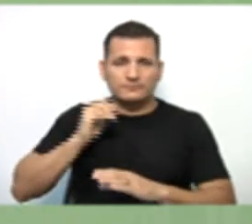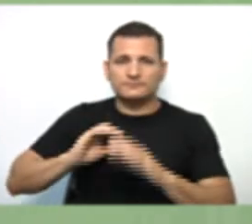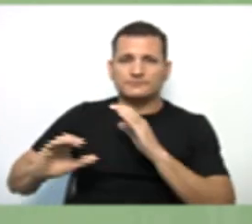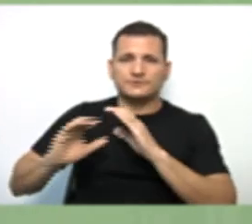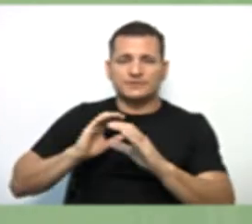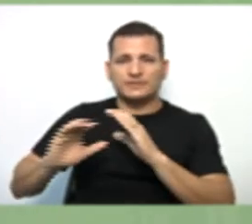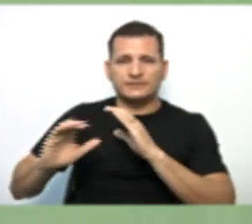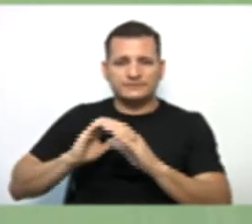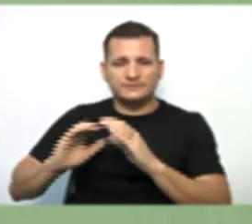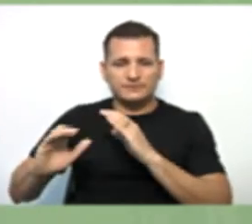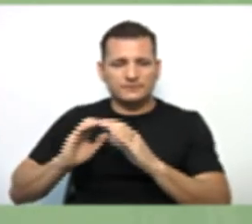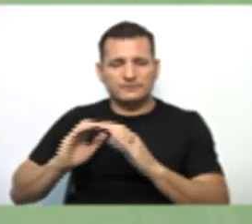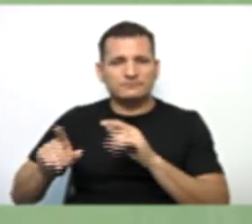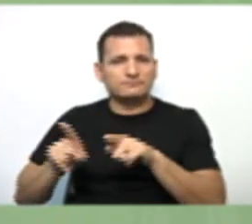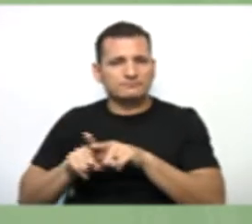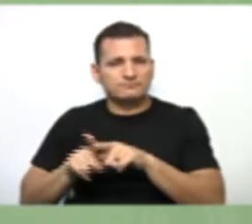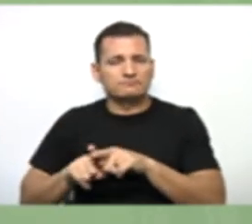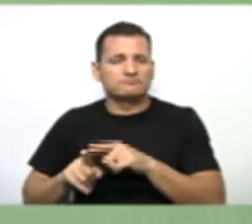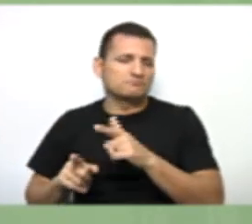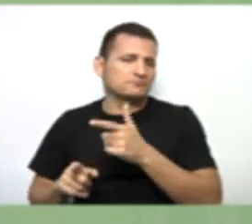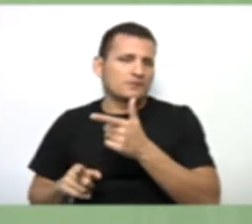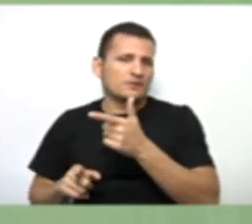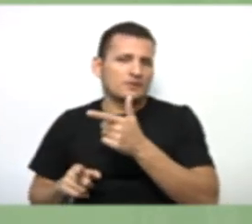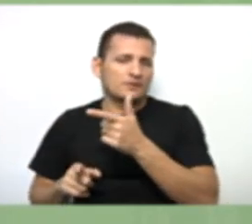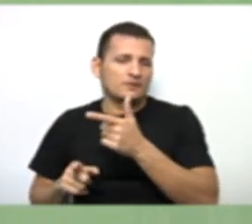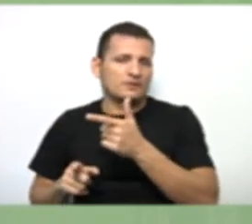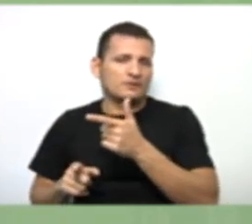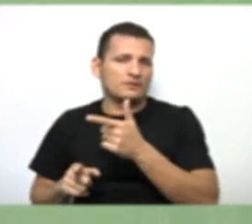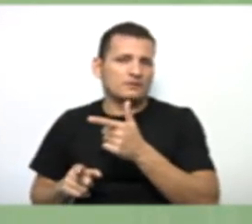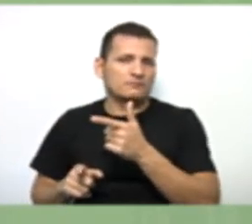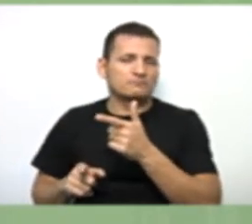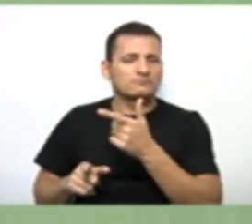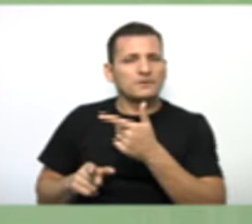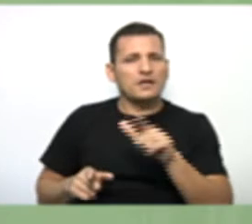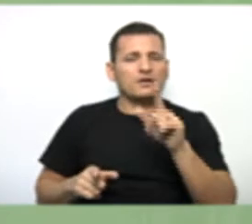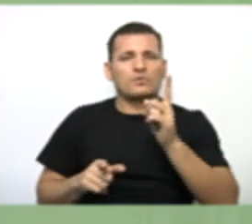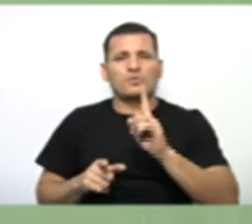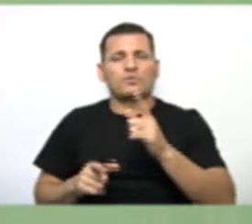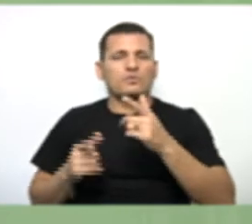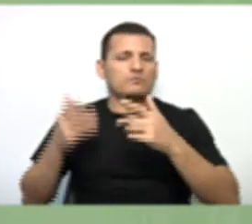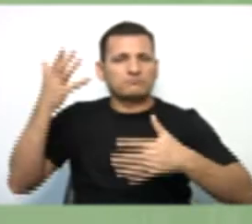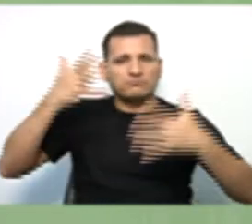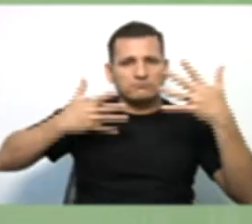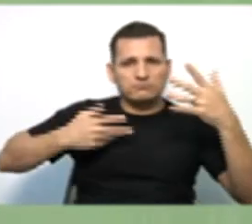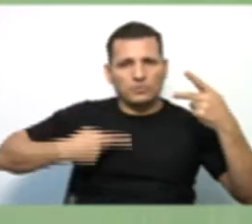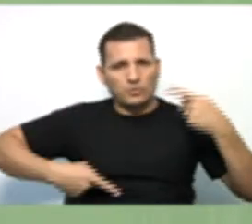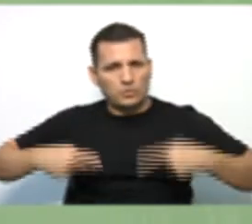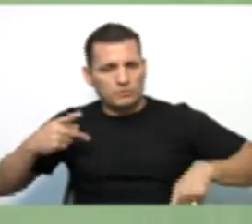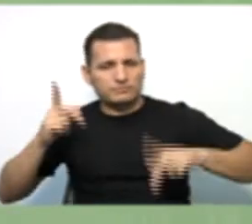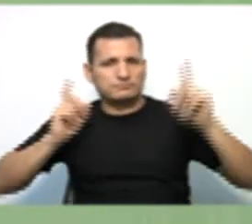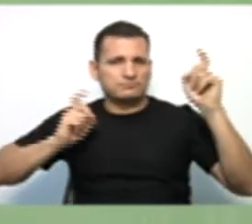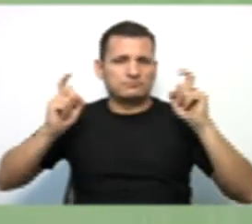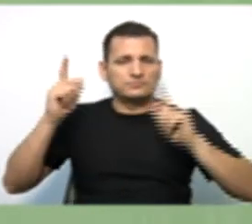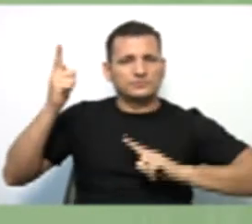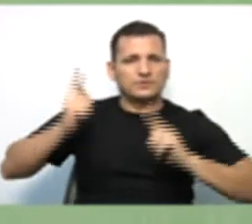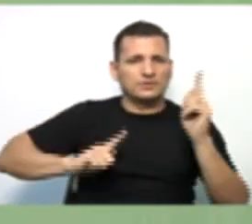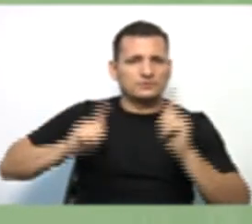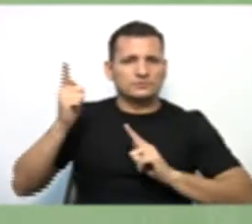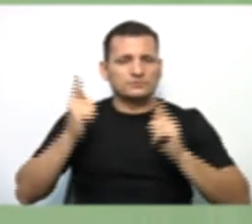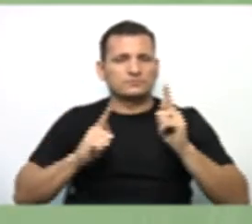não verbal é outra maneira de coletar informações. Os movimentos faciais, né,